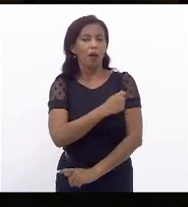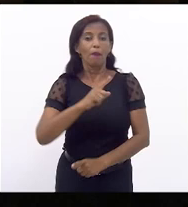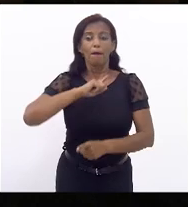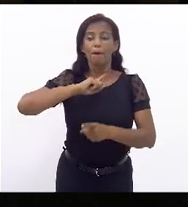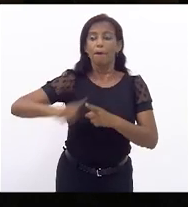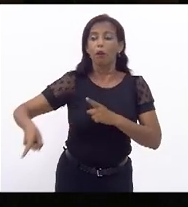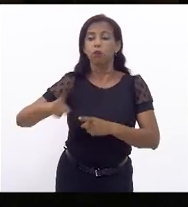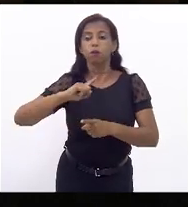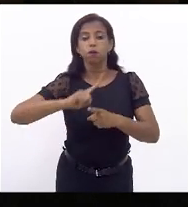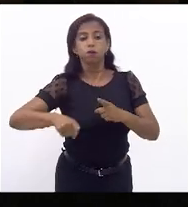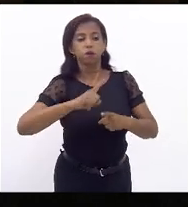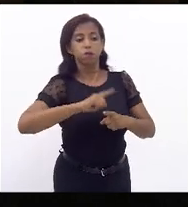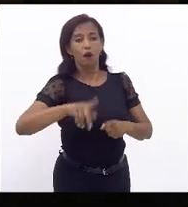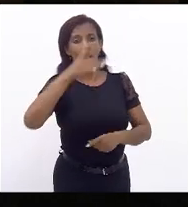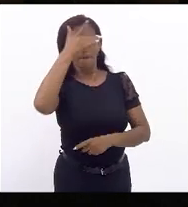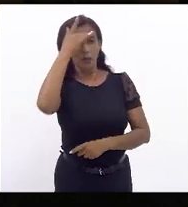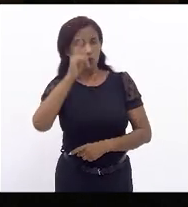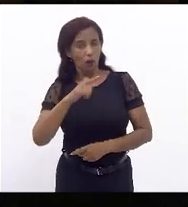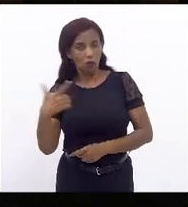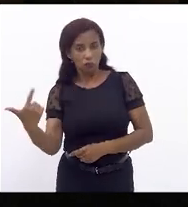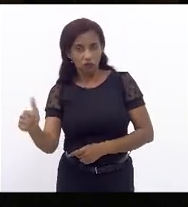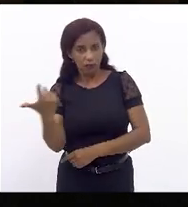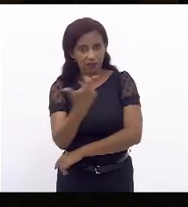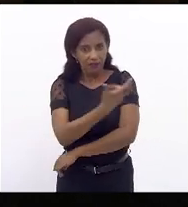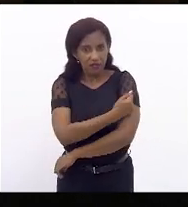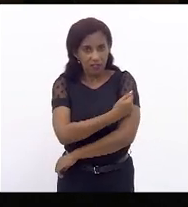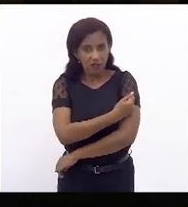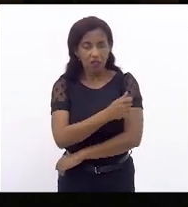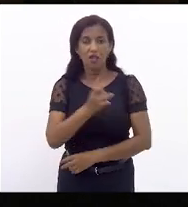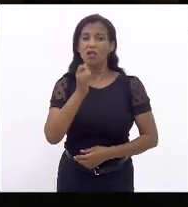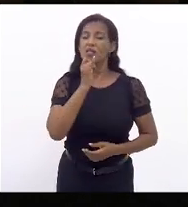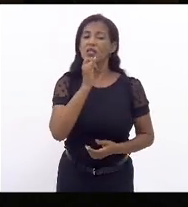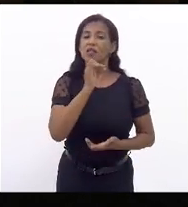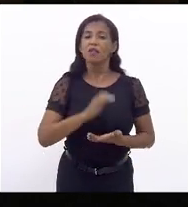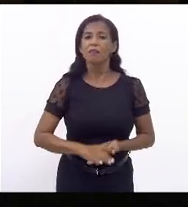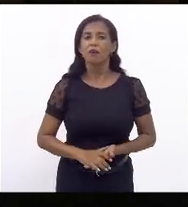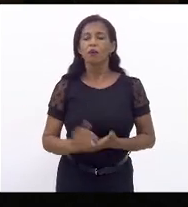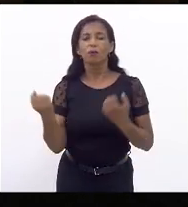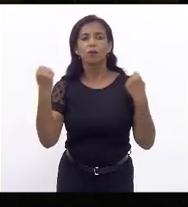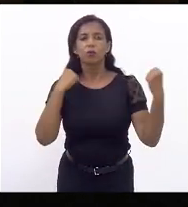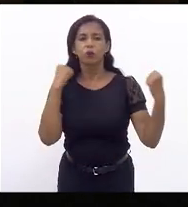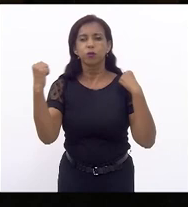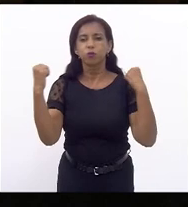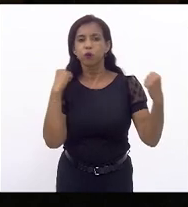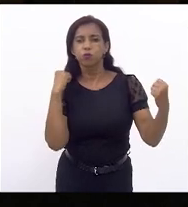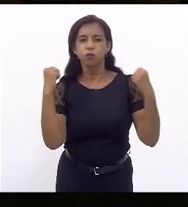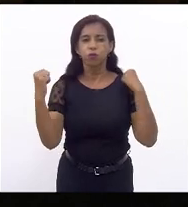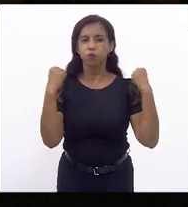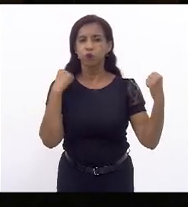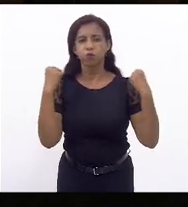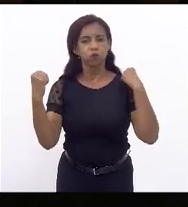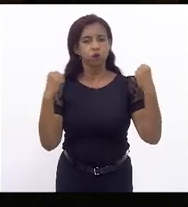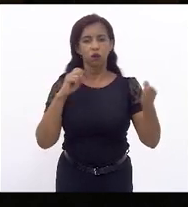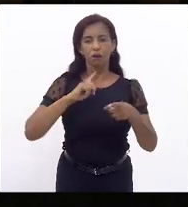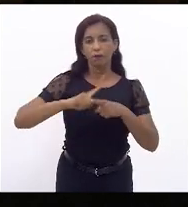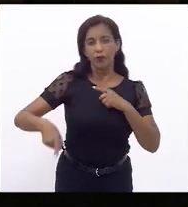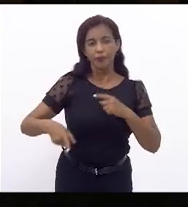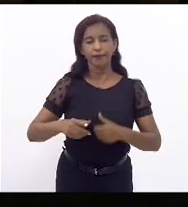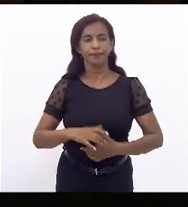proibiu pessoas não vacinadas de, por exemplo, se exercitarem em